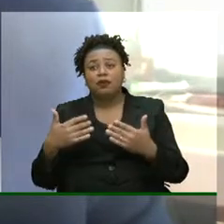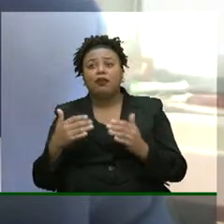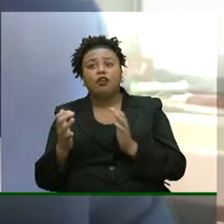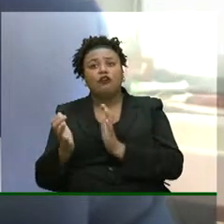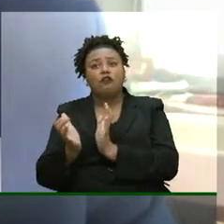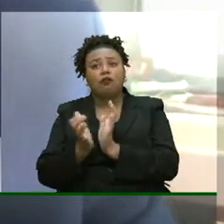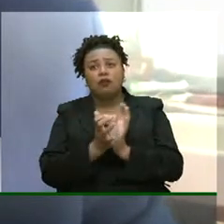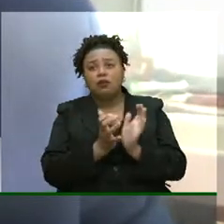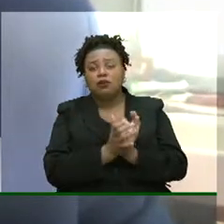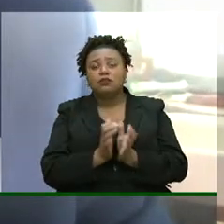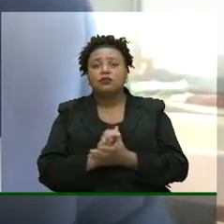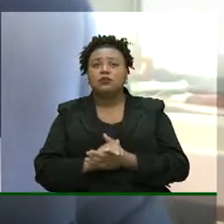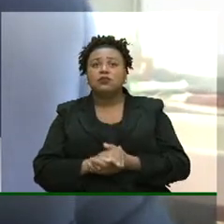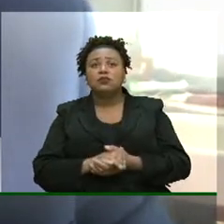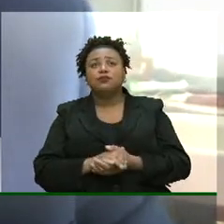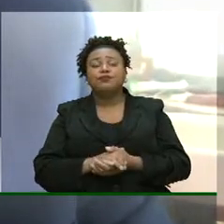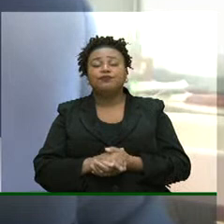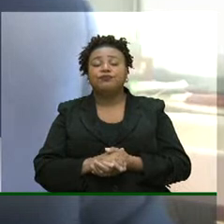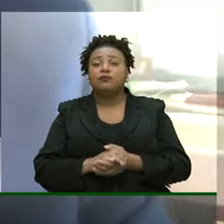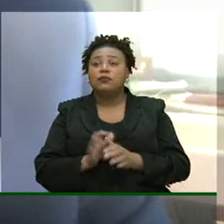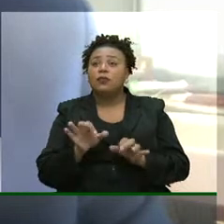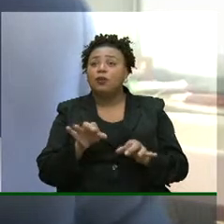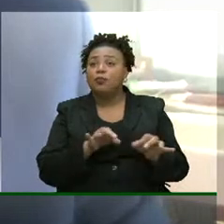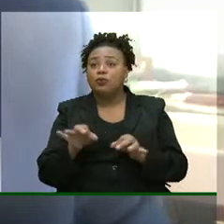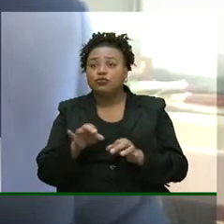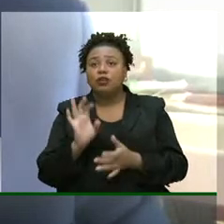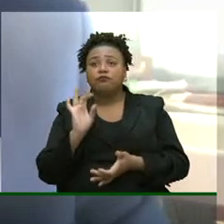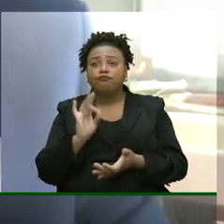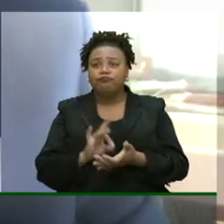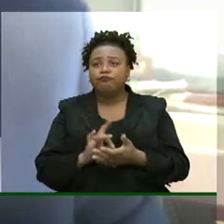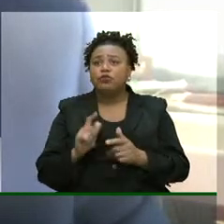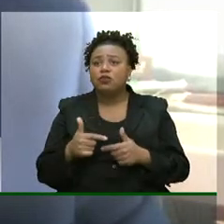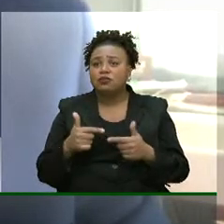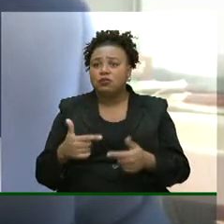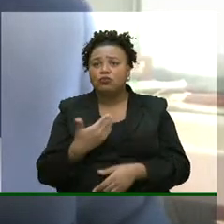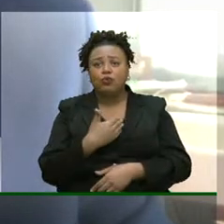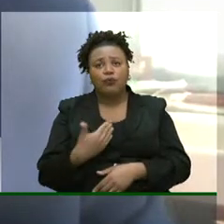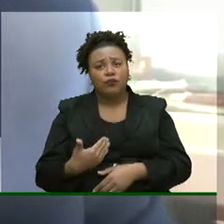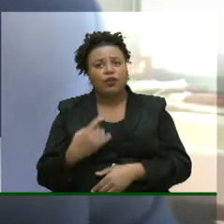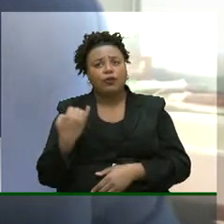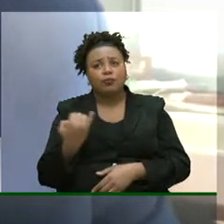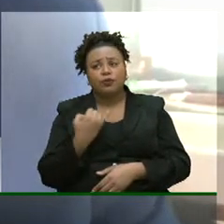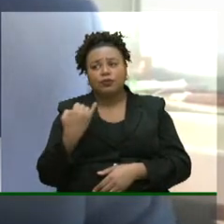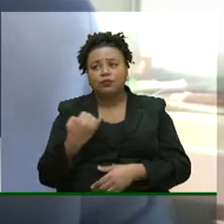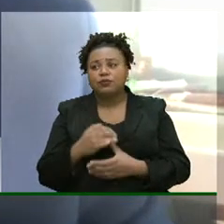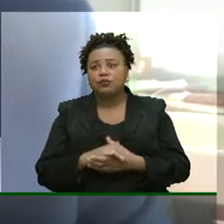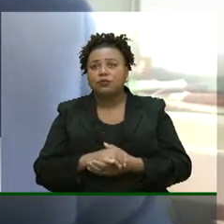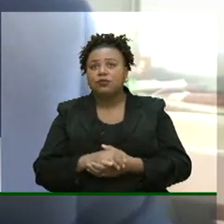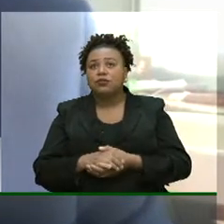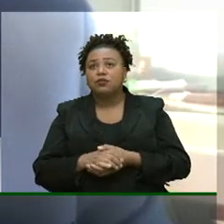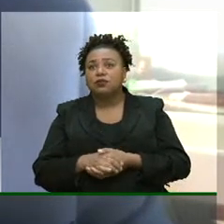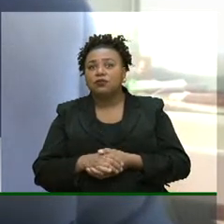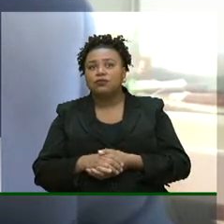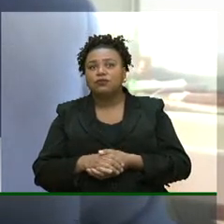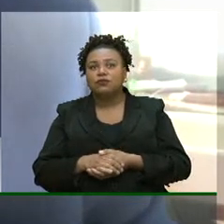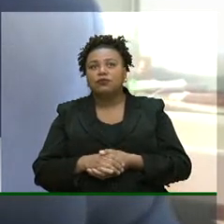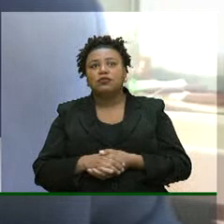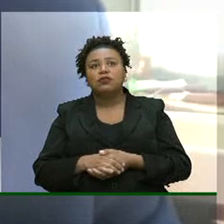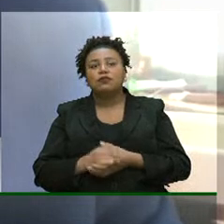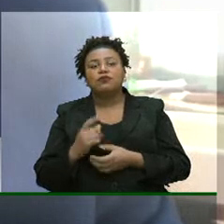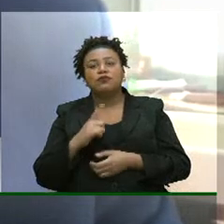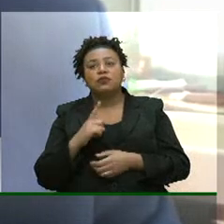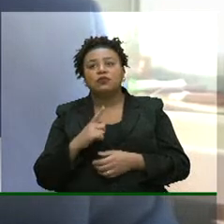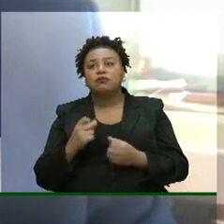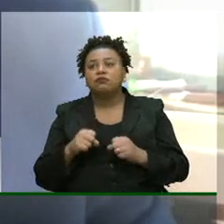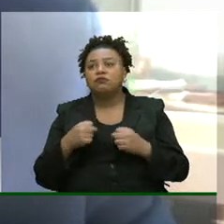colegas deputados também, o projeto realmente de iniciativa do Executivo é muito importante e essas emendas fortalecem